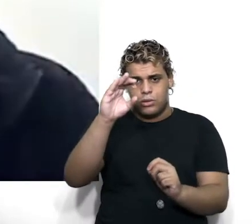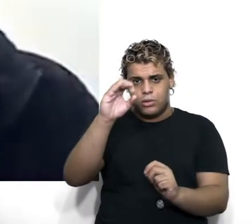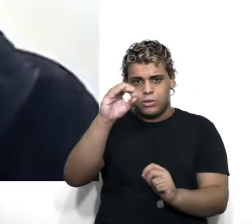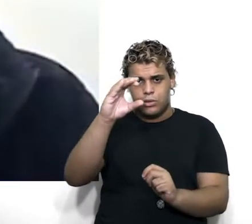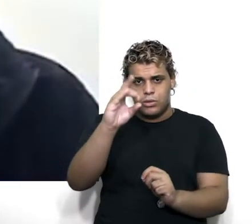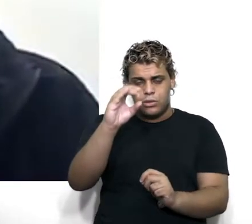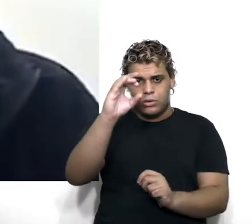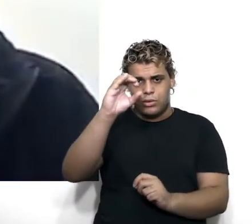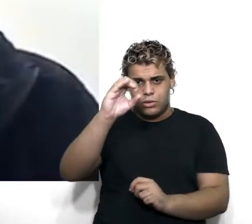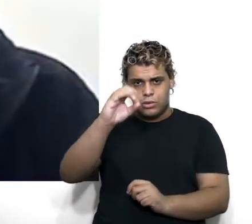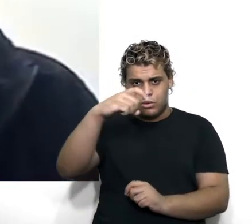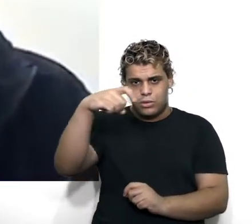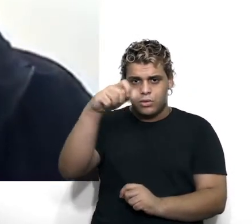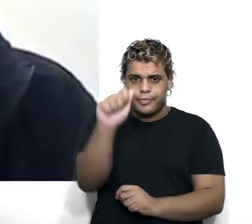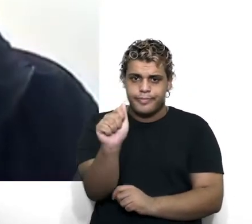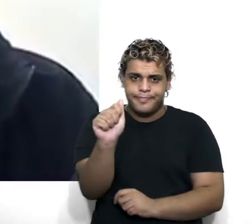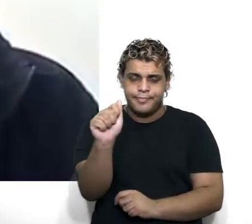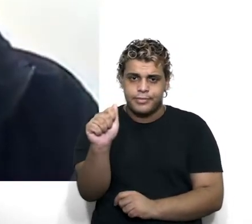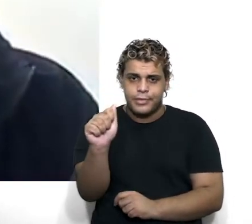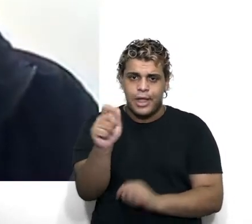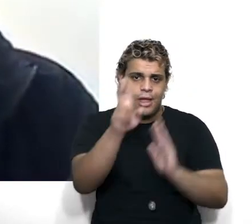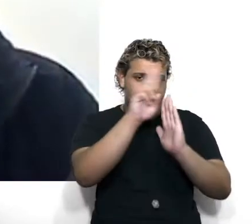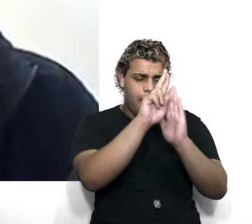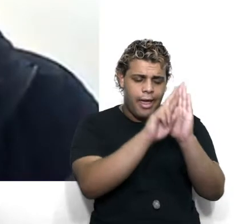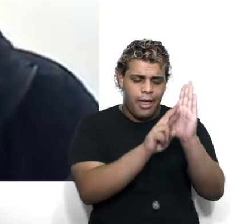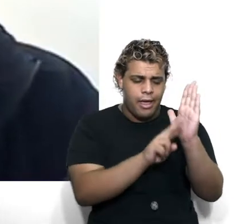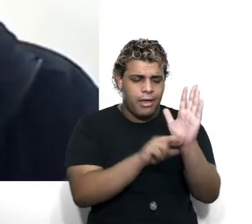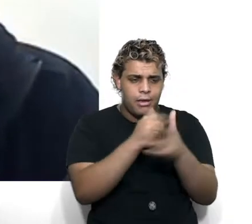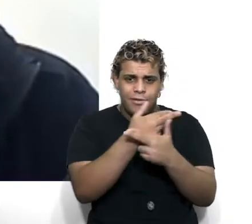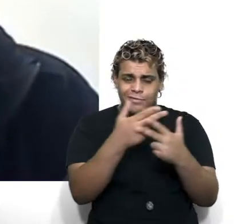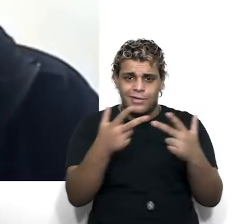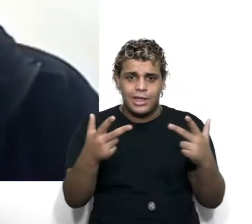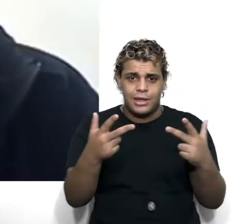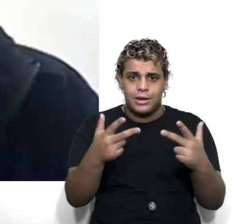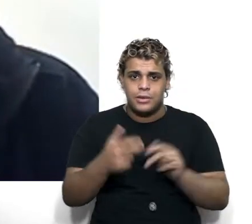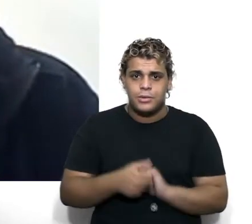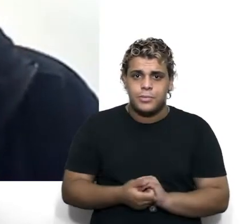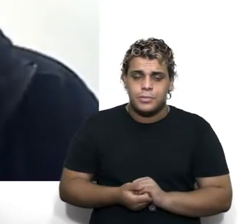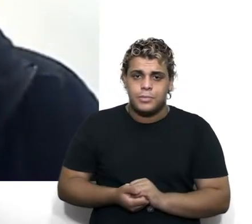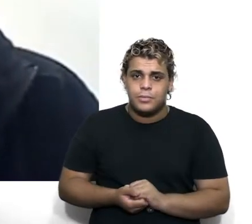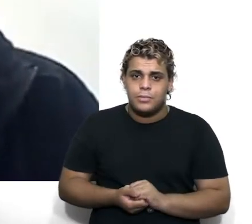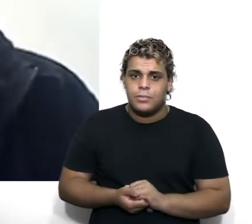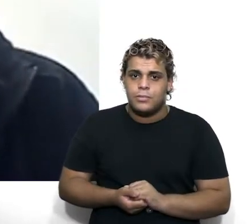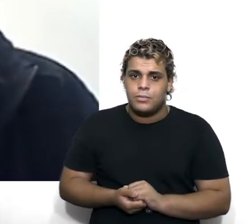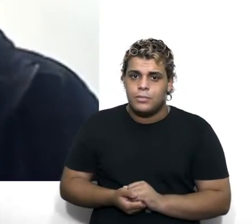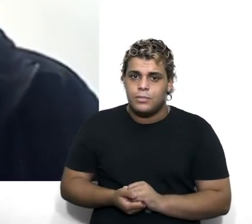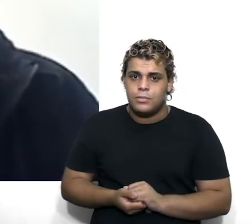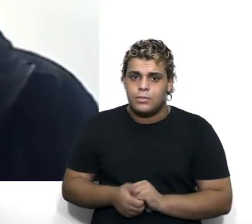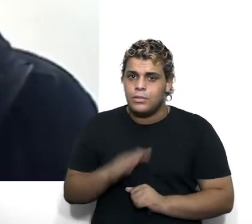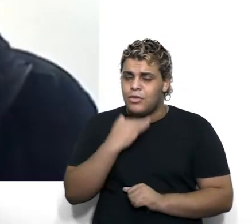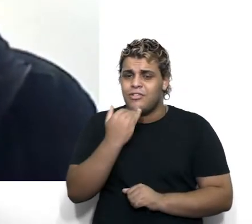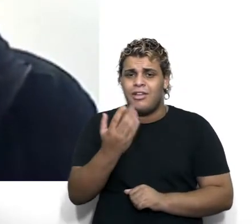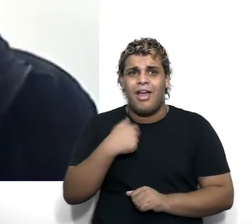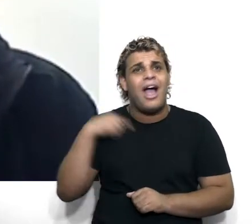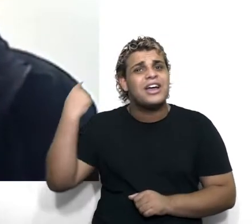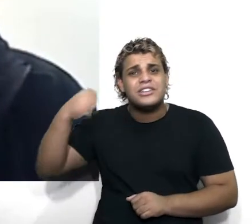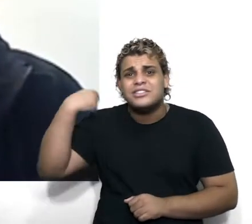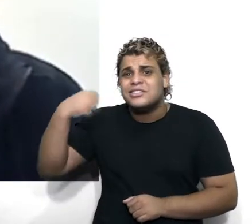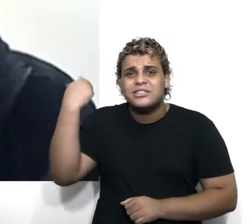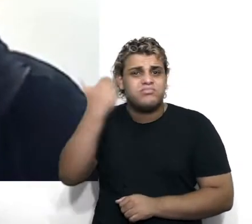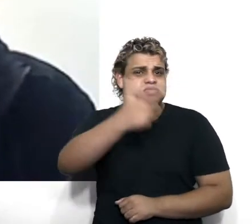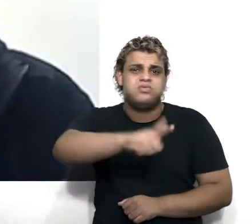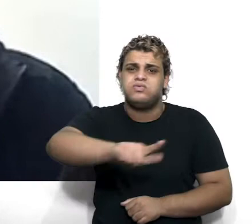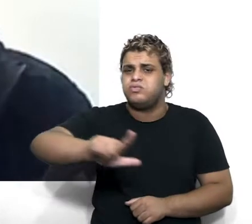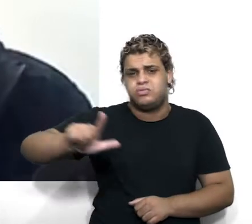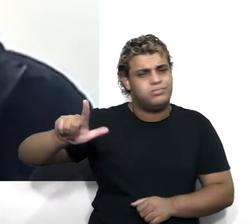e que depois não adianta nada, eu vou ficar louco e não vou conseguir, não é? E portanto o